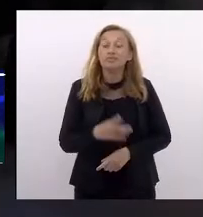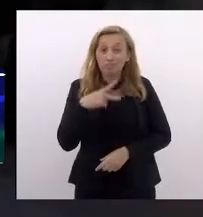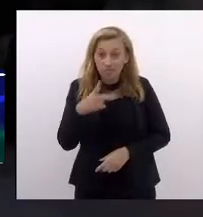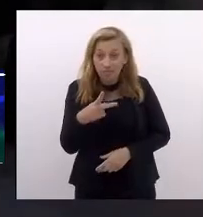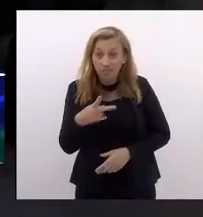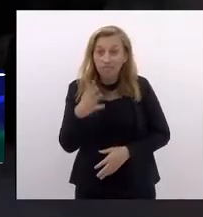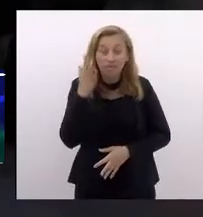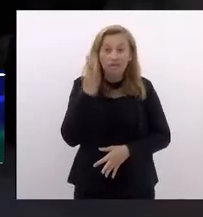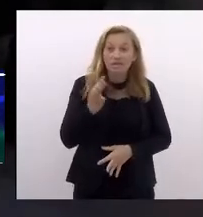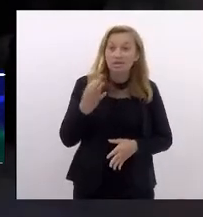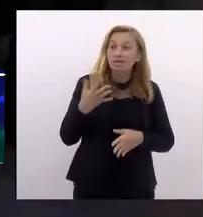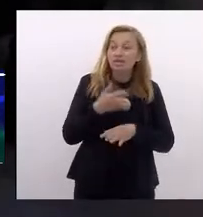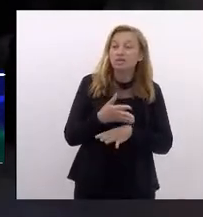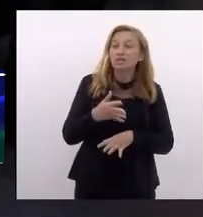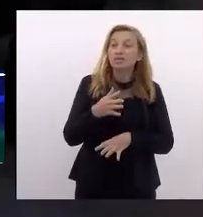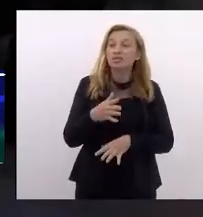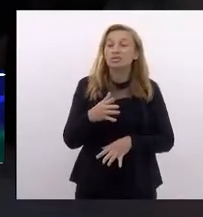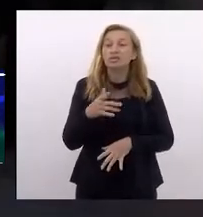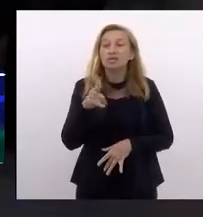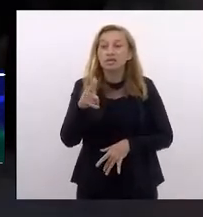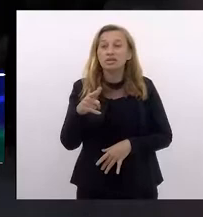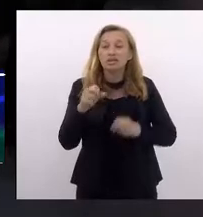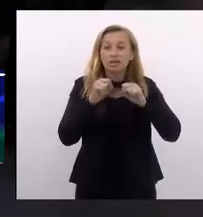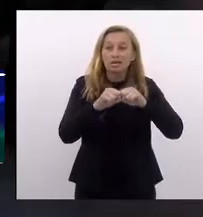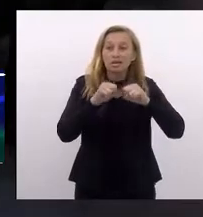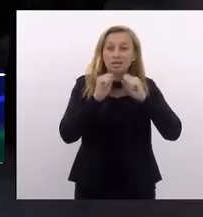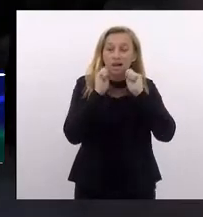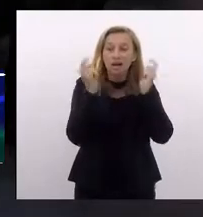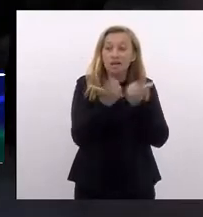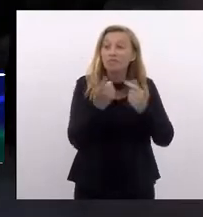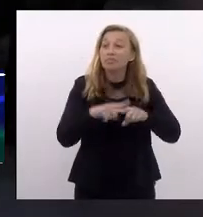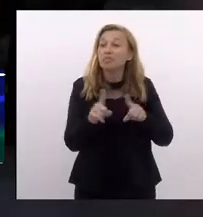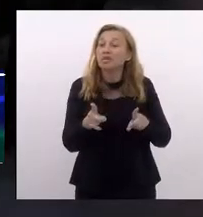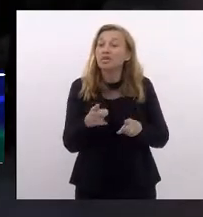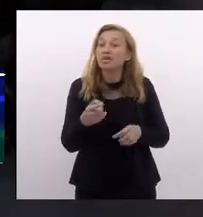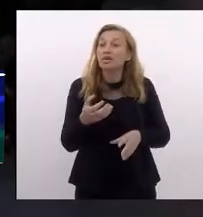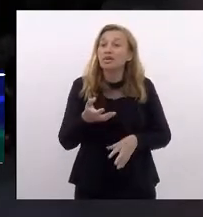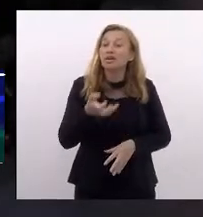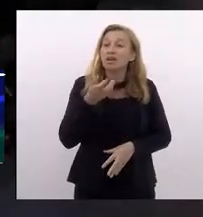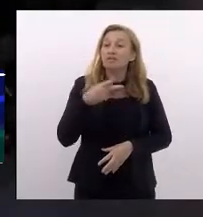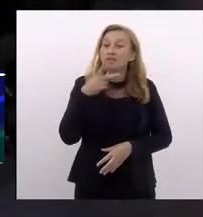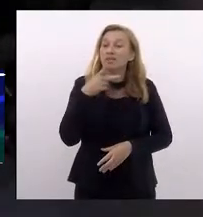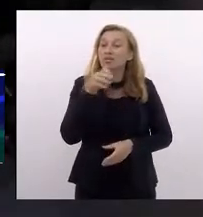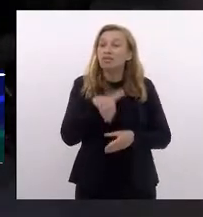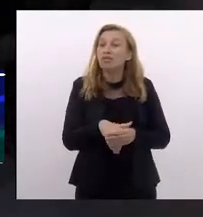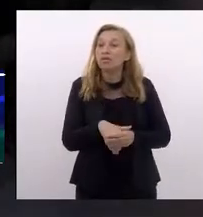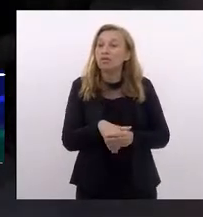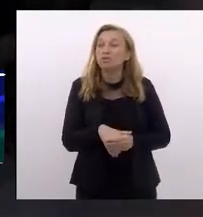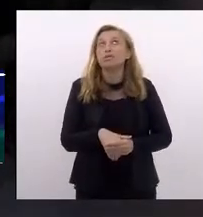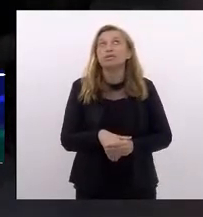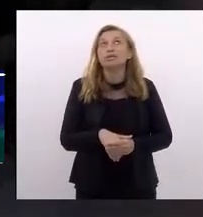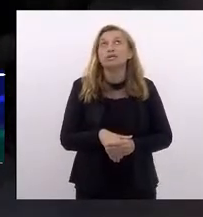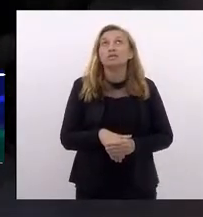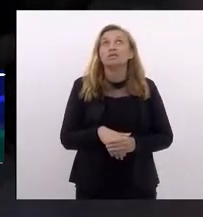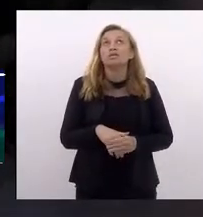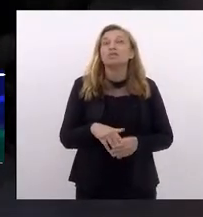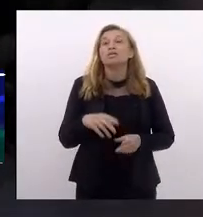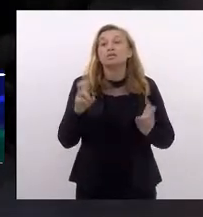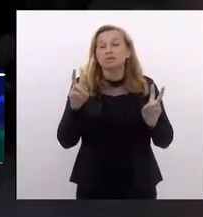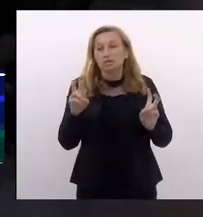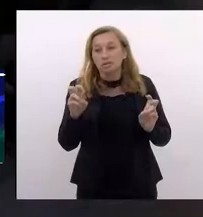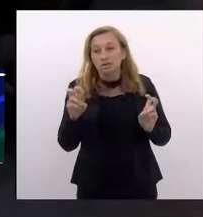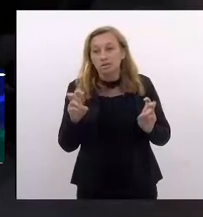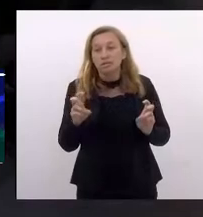vou falar não sei se tá chegando áudio aí na alerj mas eu queria declarar meu voto porque eu já passei por uma